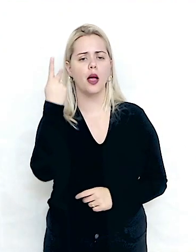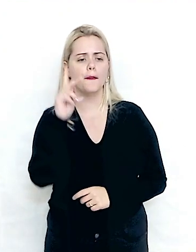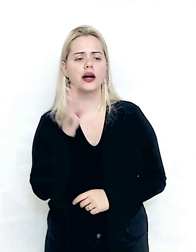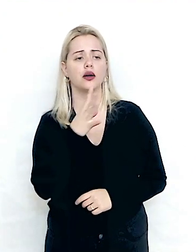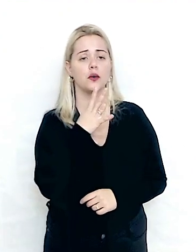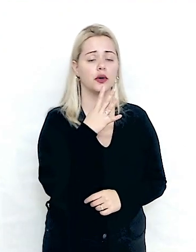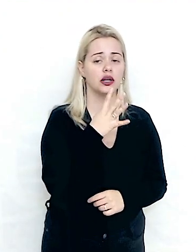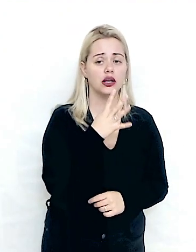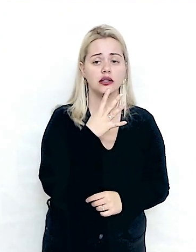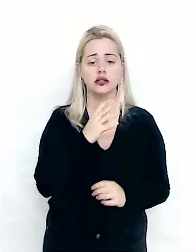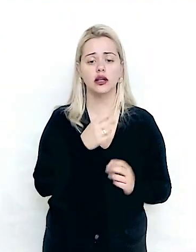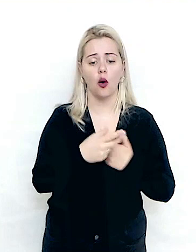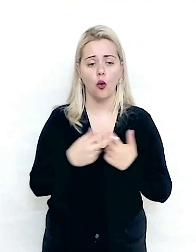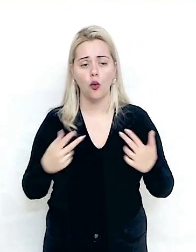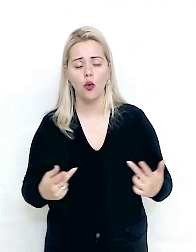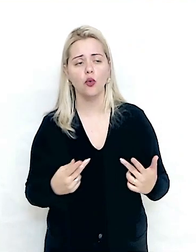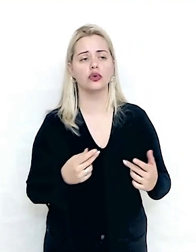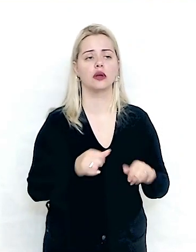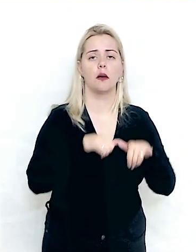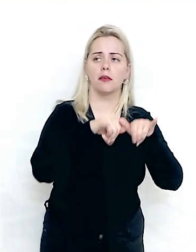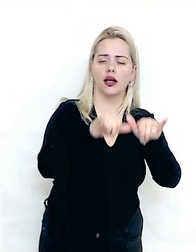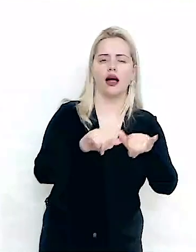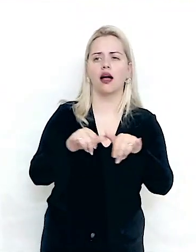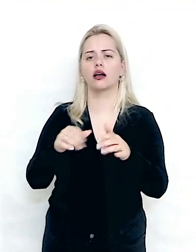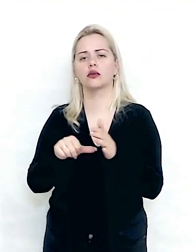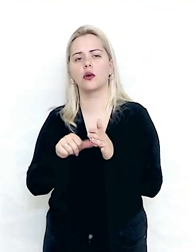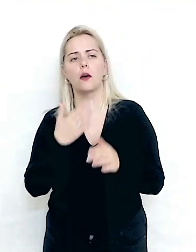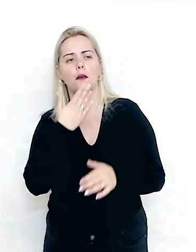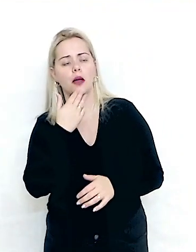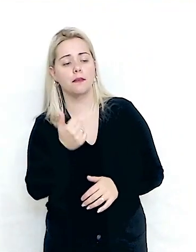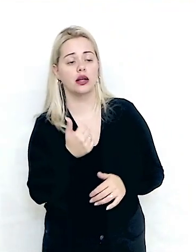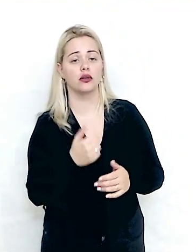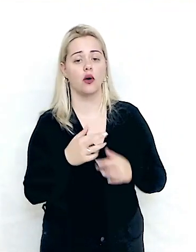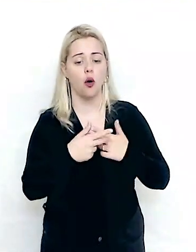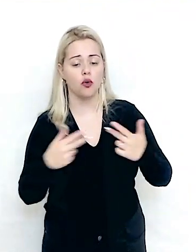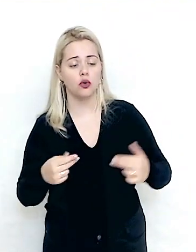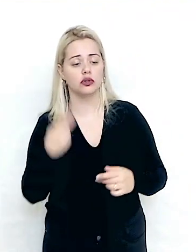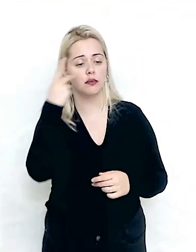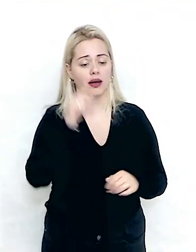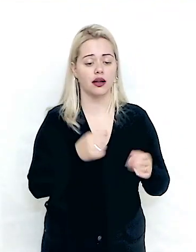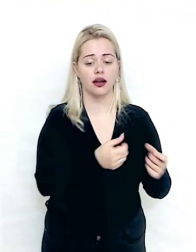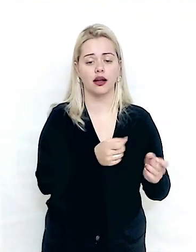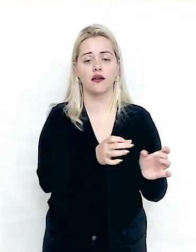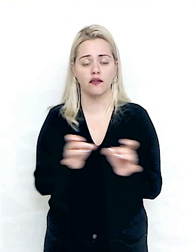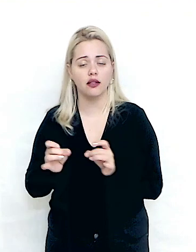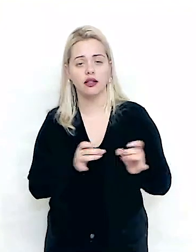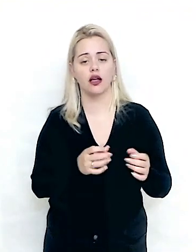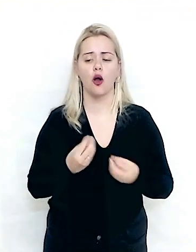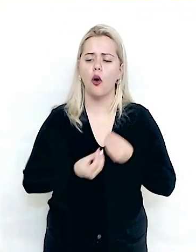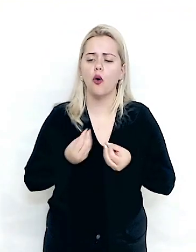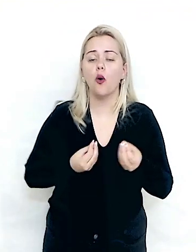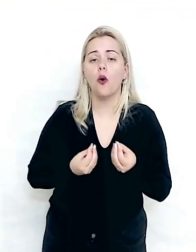cada mercado, as exigências, as preferências, os principais agentes em cada um deles, levantar essas informações de como a gente